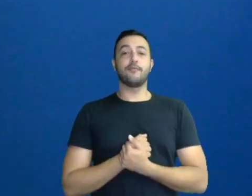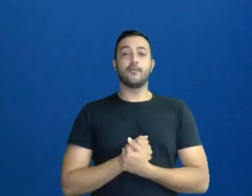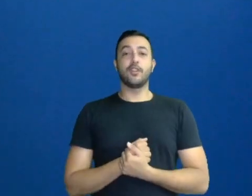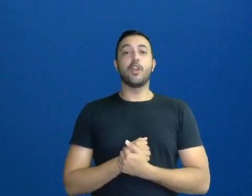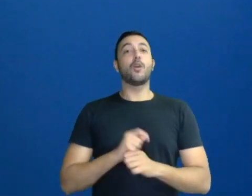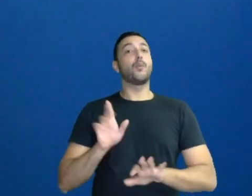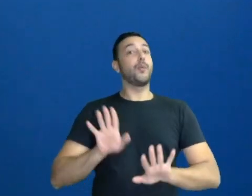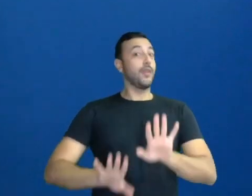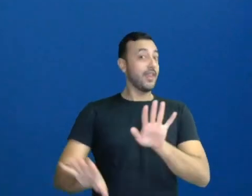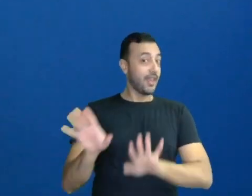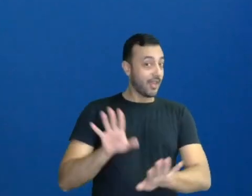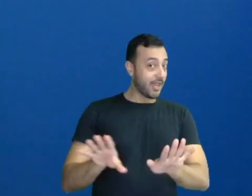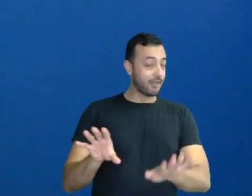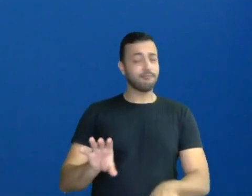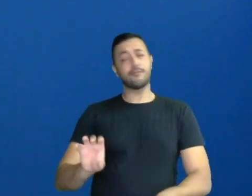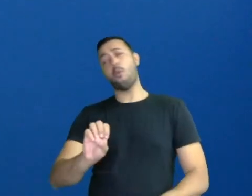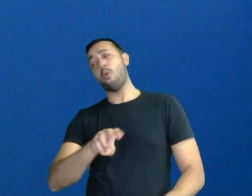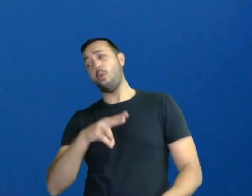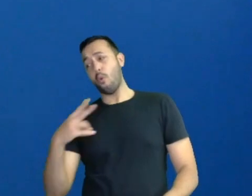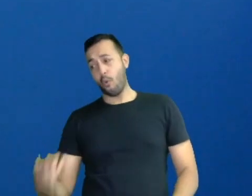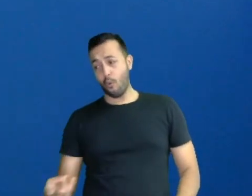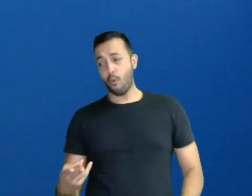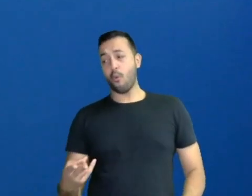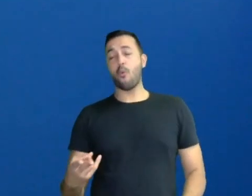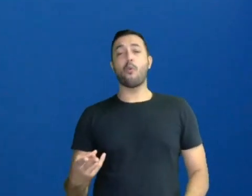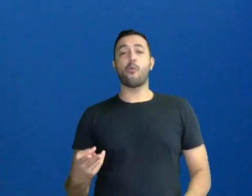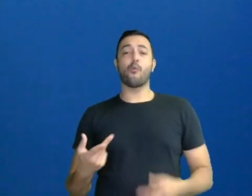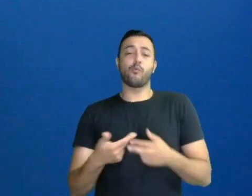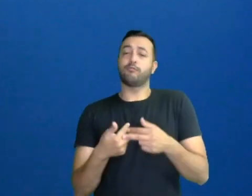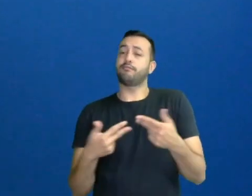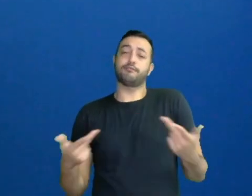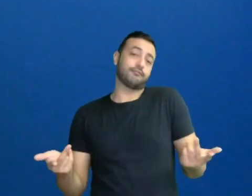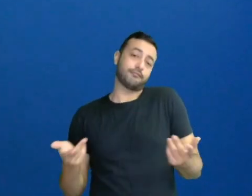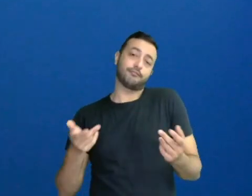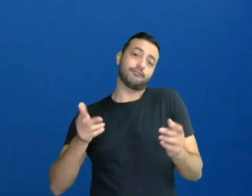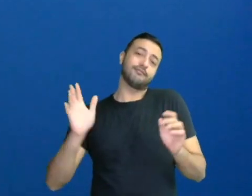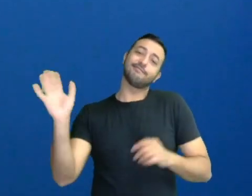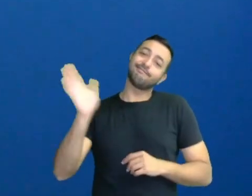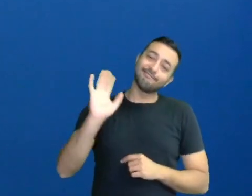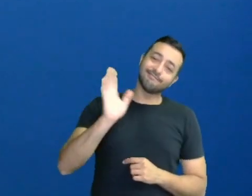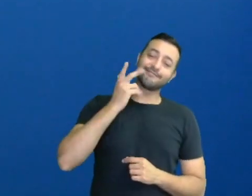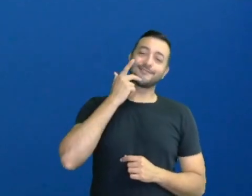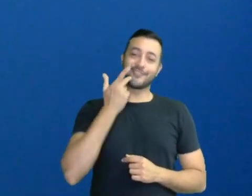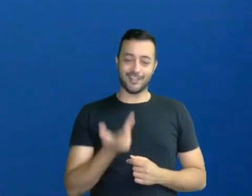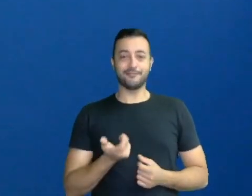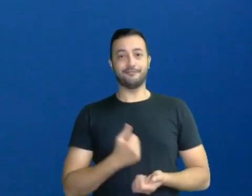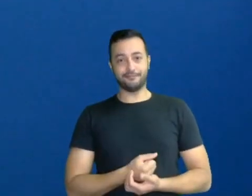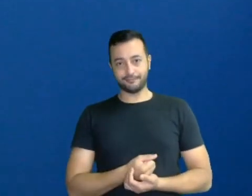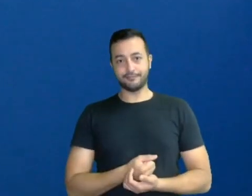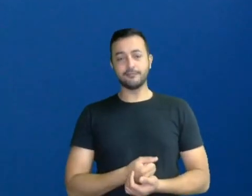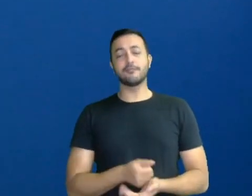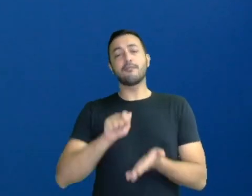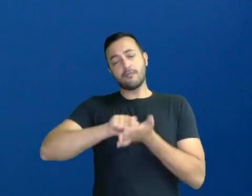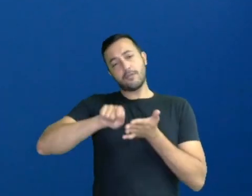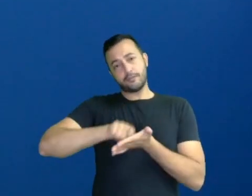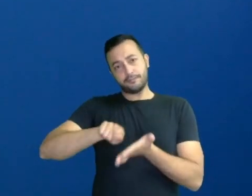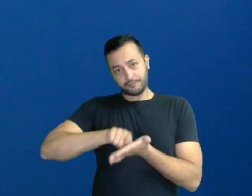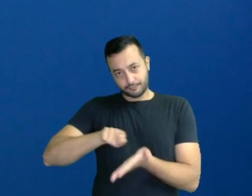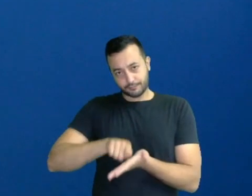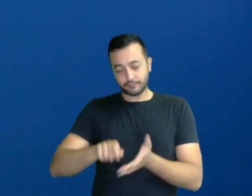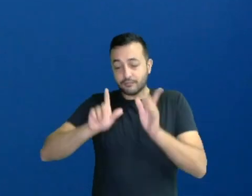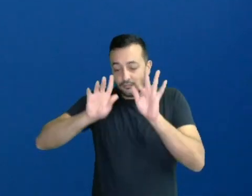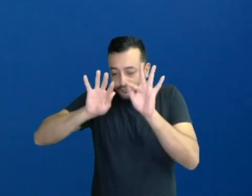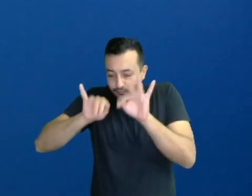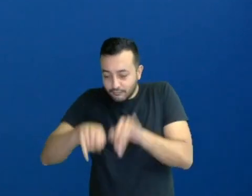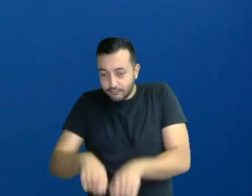se cuida ou outras né é formas de despedida né então a gente escreve lei